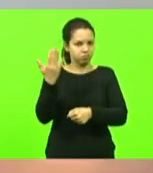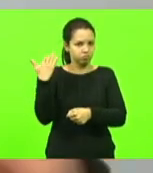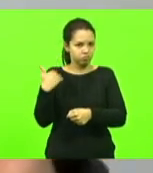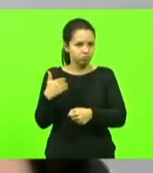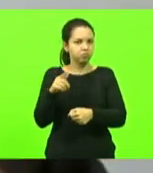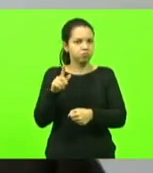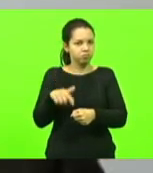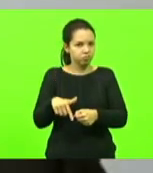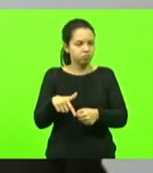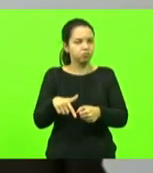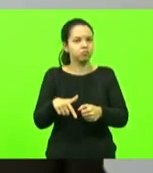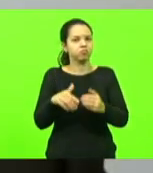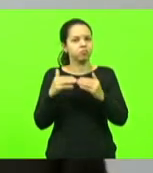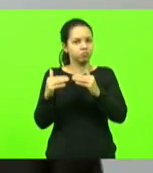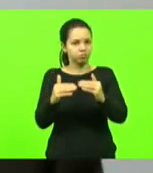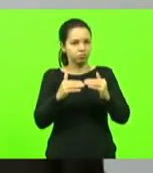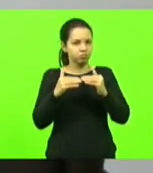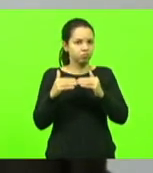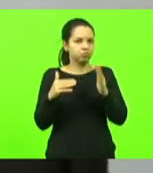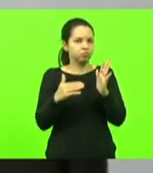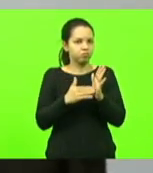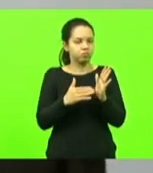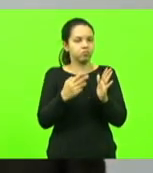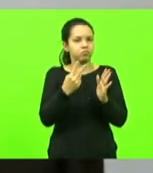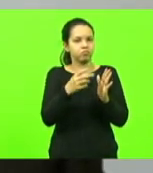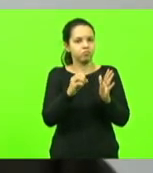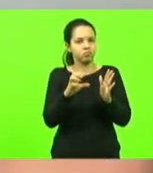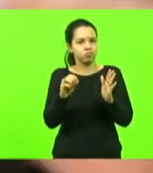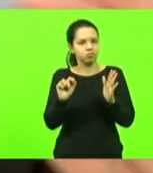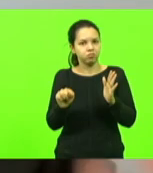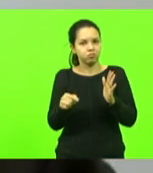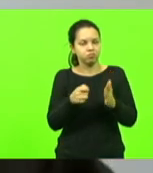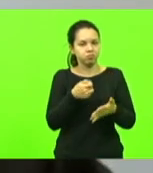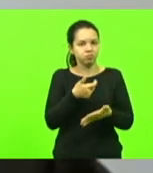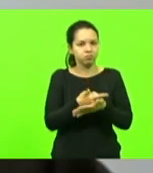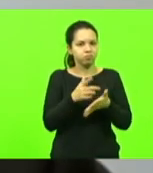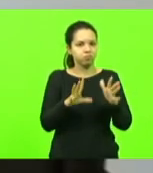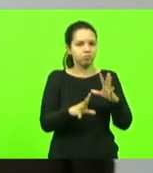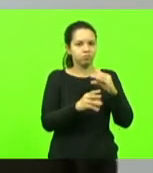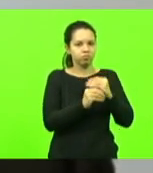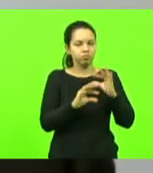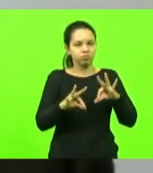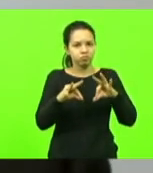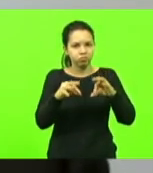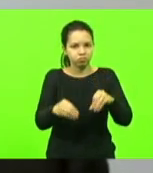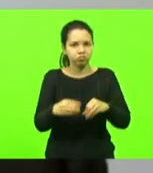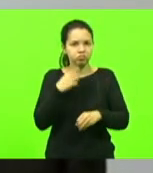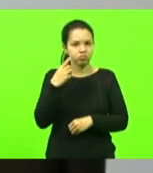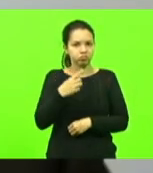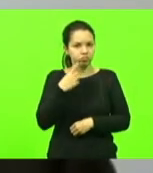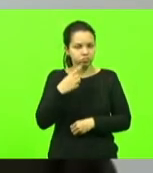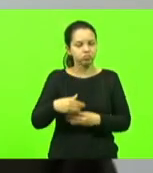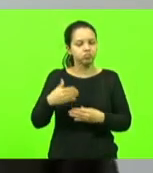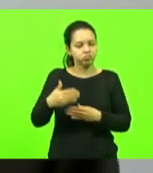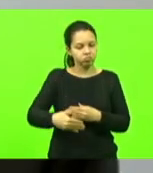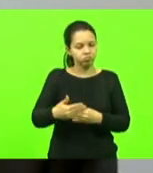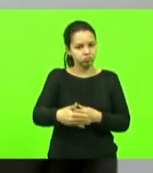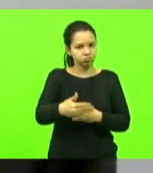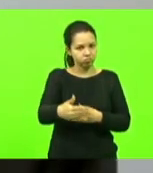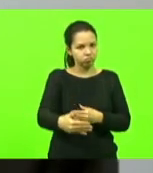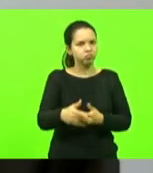200 mil pagava as emendas de todos os deputados, até 500 mil e assim sucessivamente. Então, claro